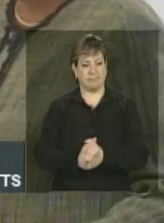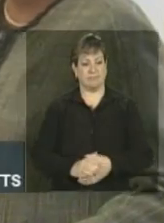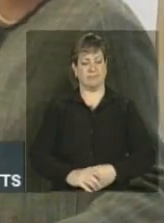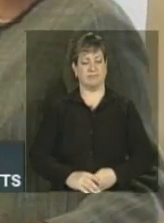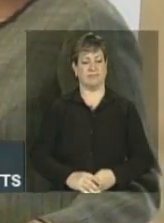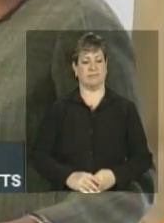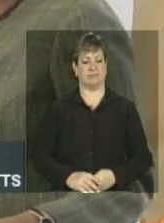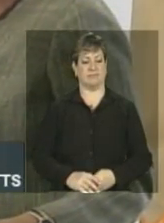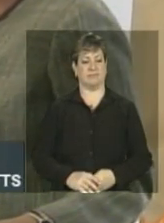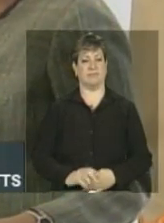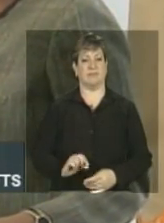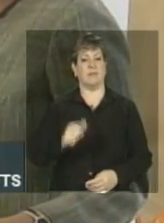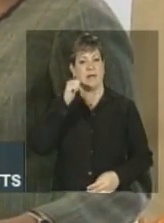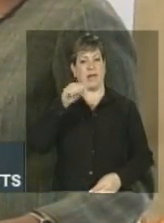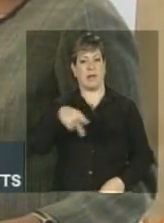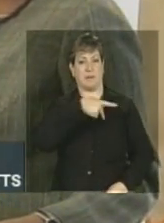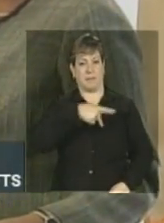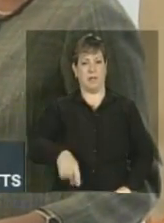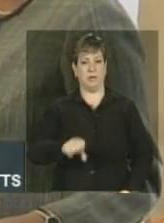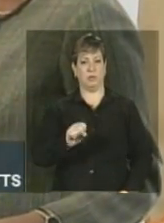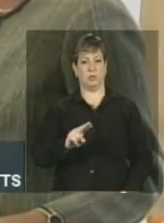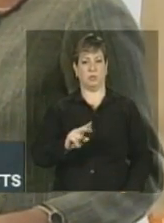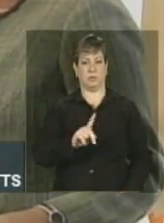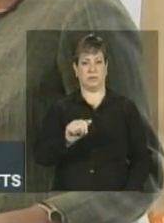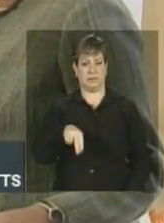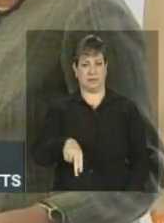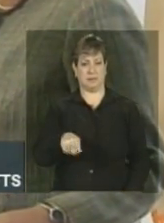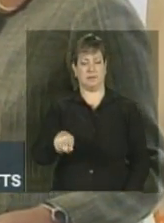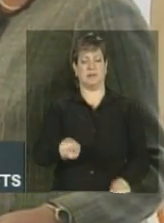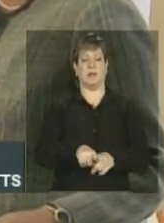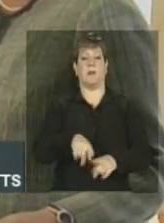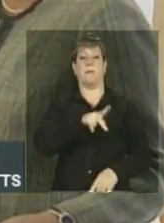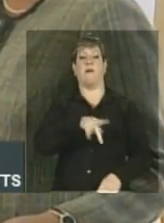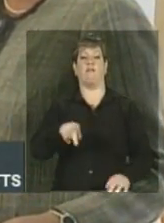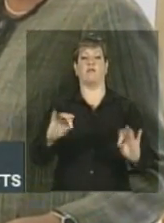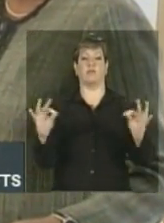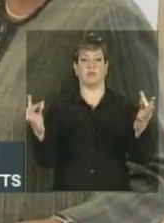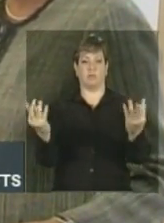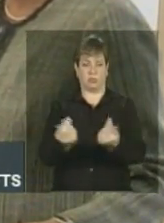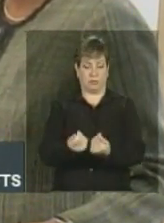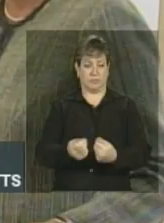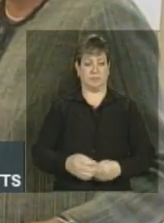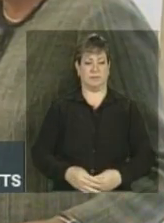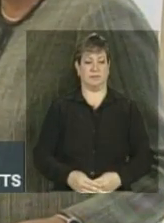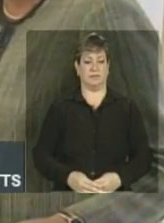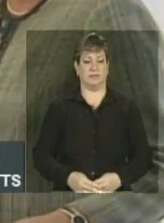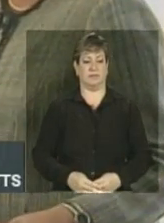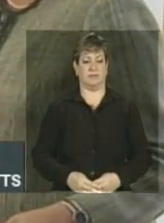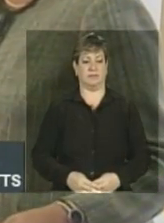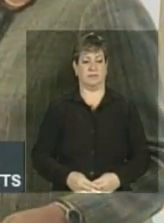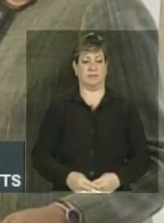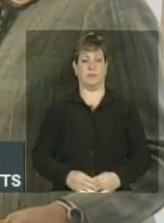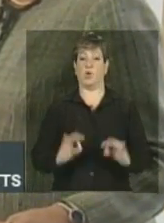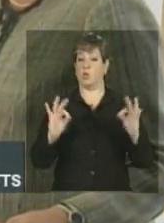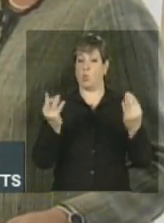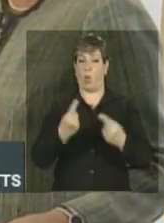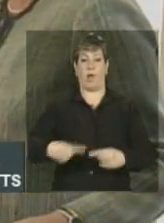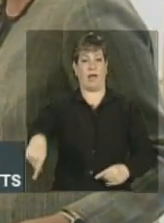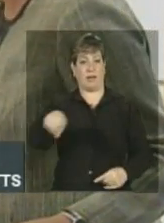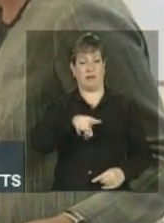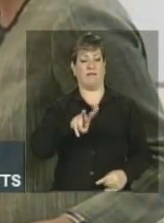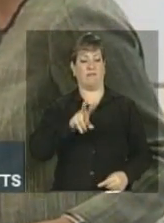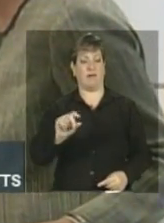a presidenta Susan Rockfield, once again, my os professores, Susan Rockfield and the faculty members, todos aqueles que